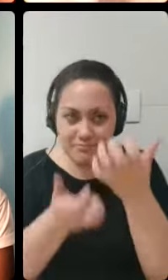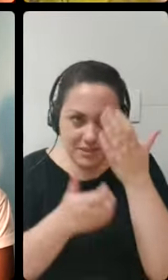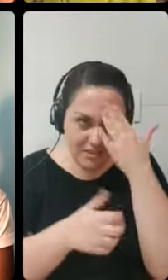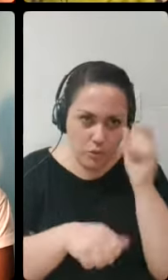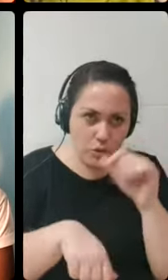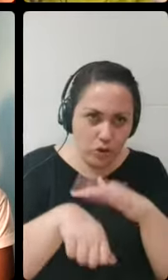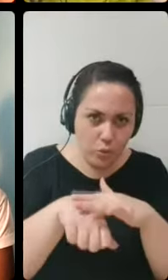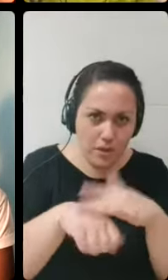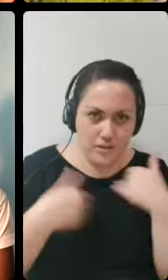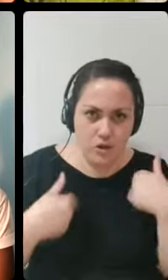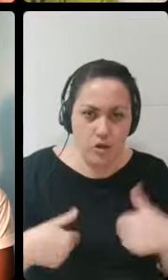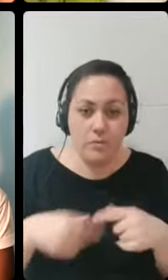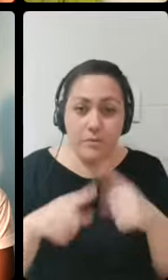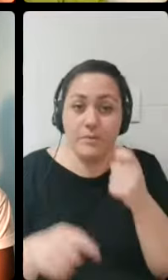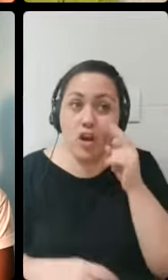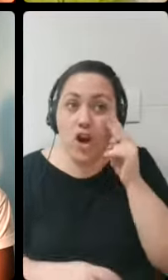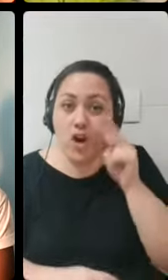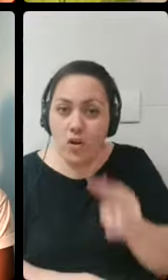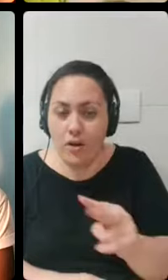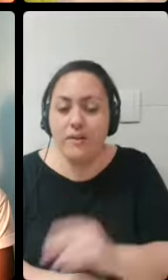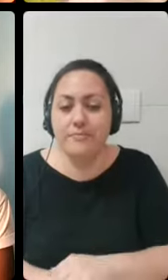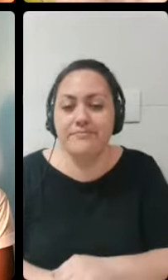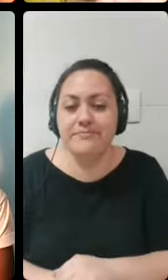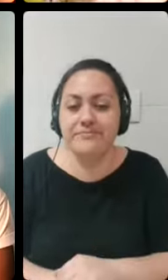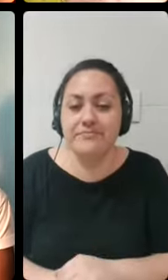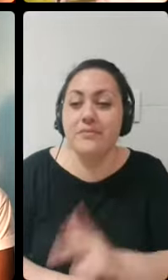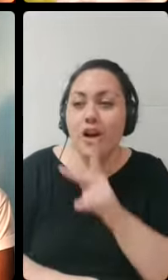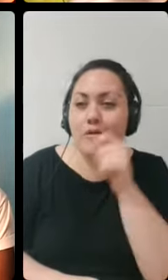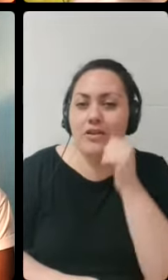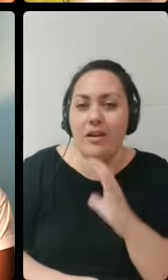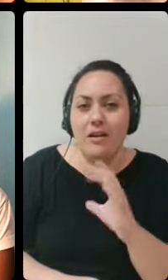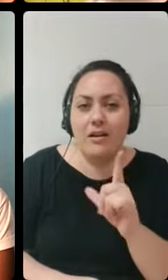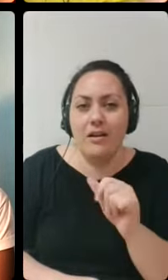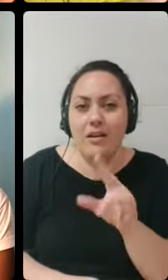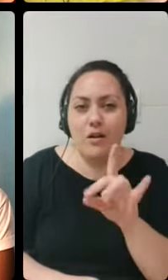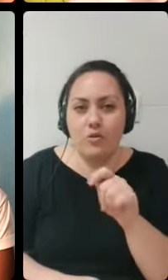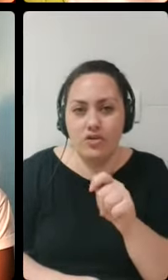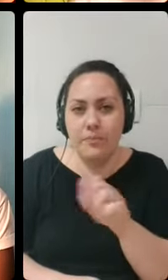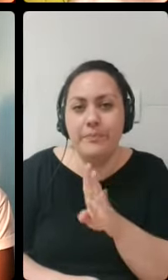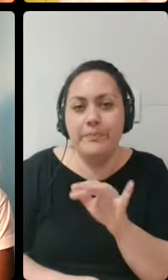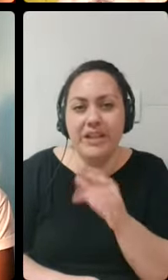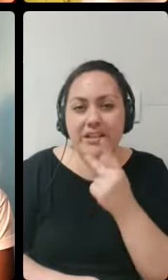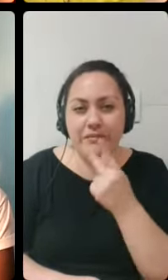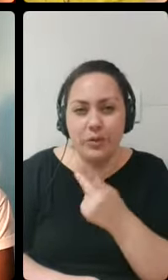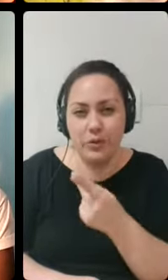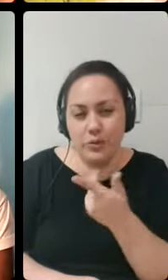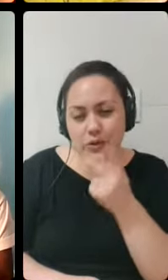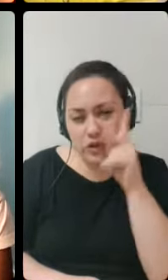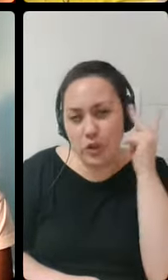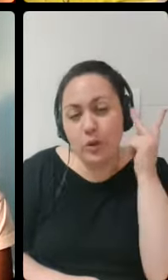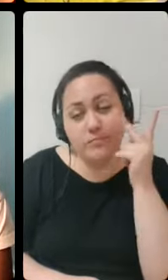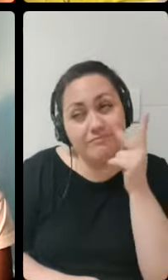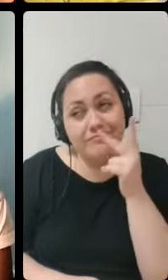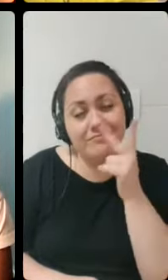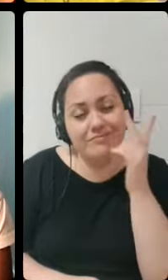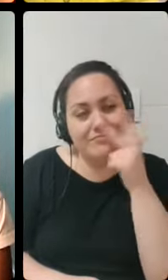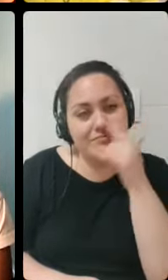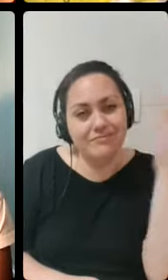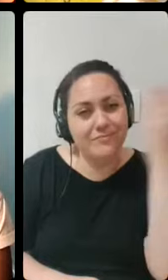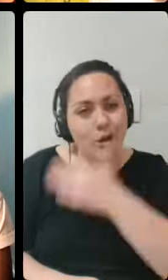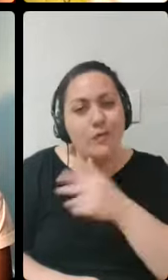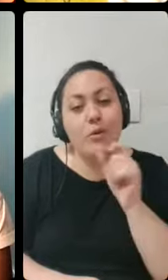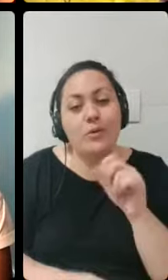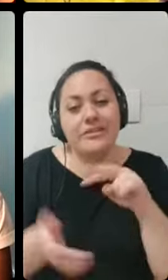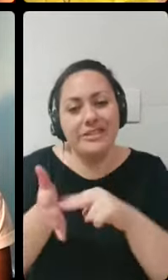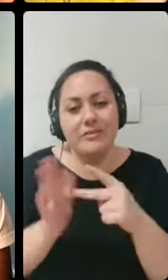A prof. Cláudia Bica comentou ali de uma história que é o exemplo muito, muito honesto do que é o Rondon.